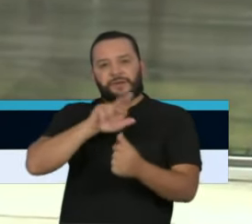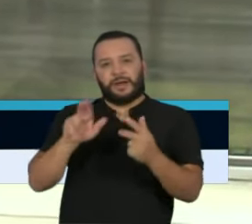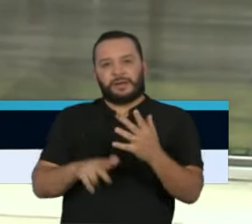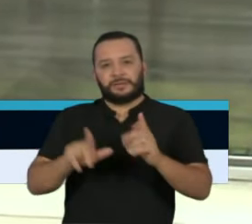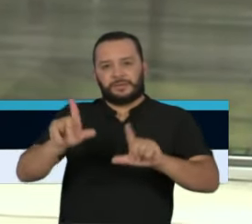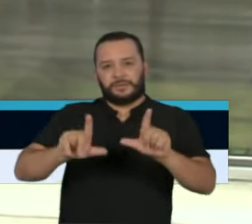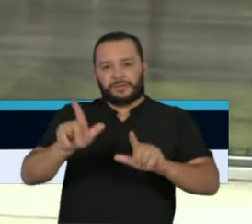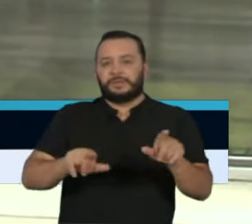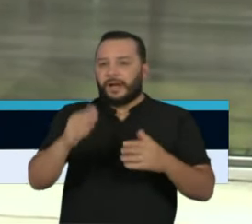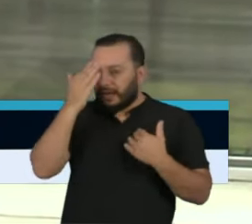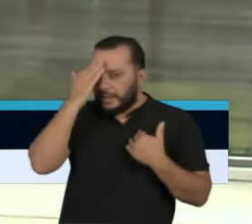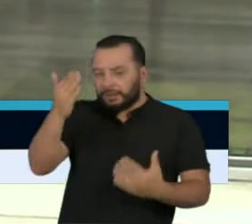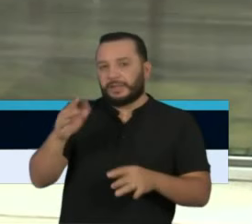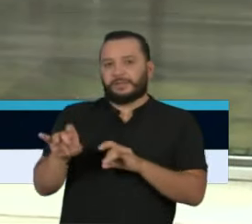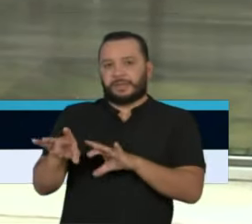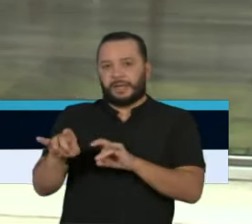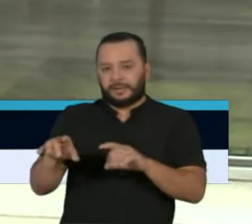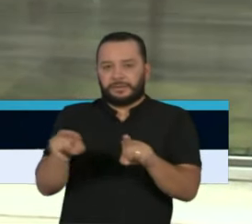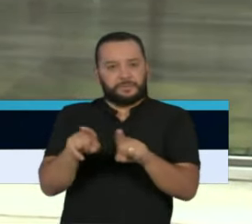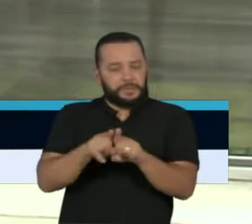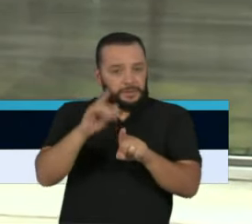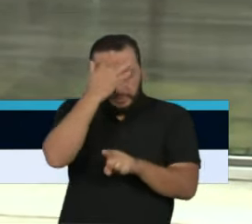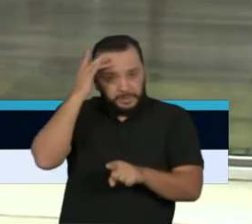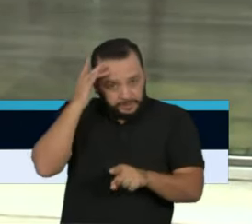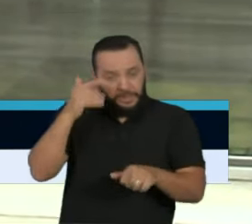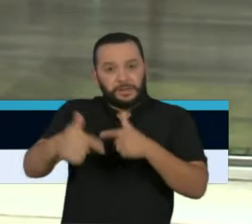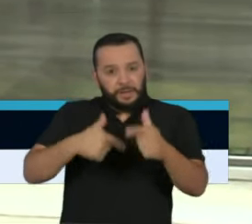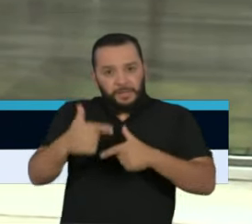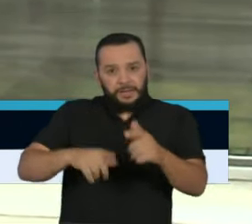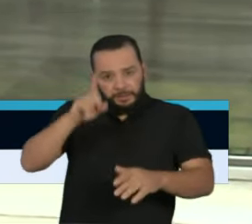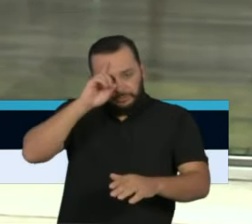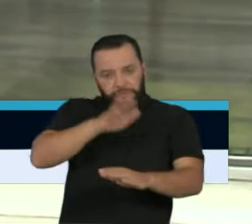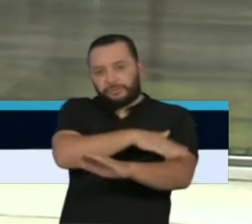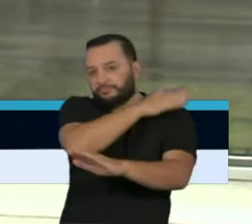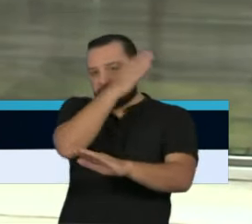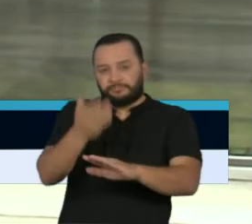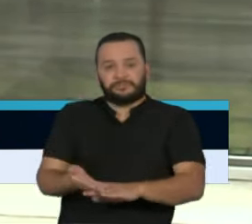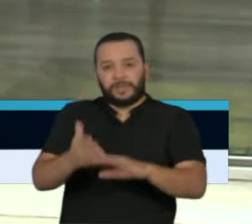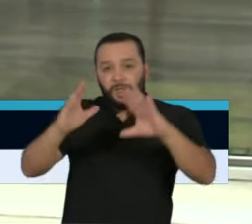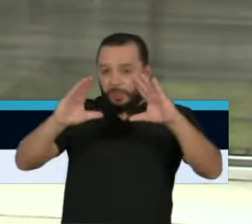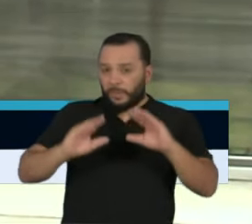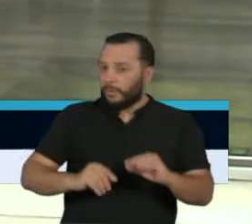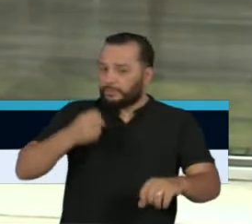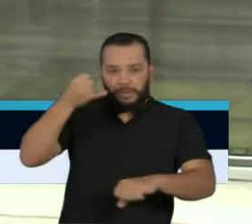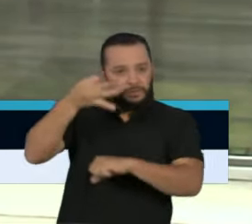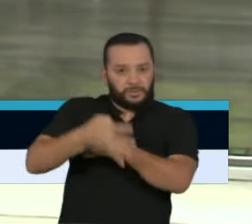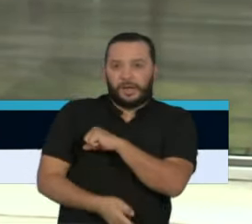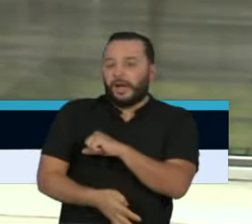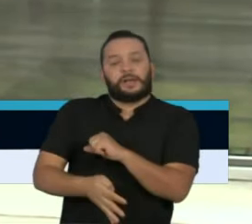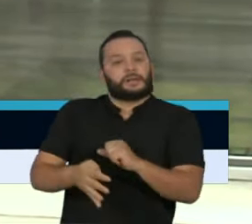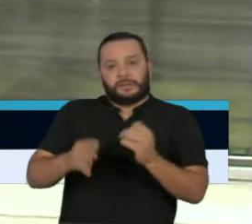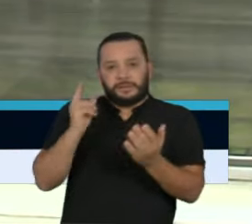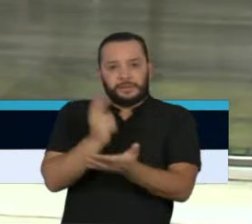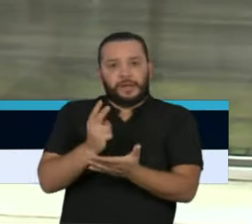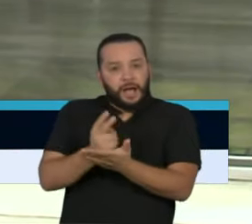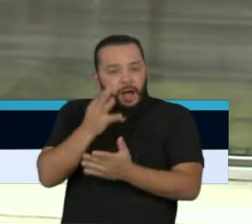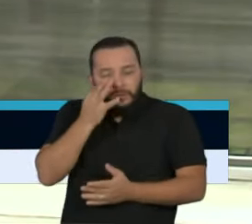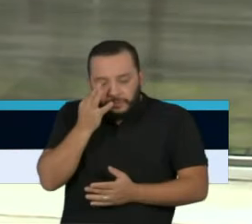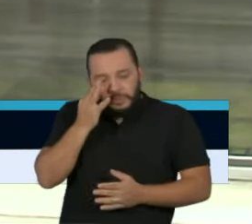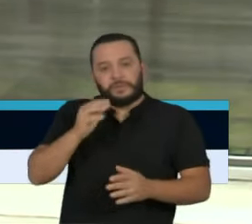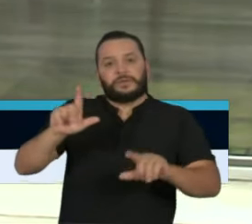aos técnicos e àqueles que estão trabalhando dia e noite para manterem no ar emissoras de rádio, televisão, jornais,